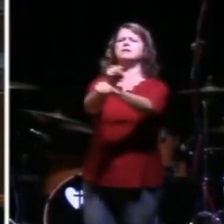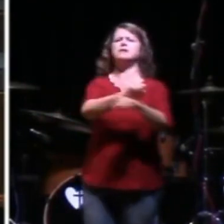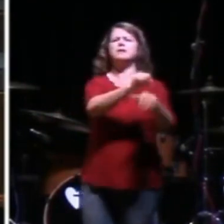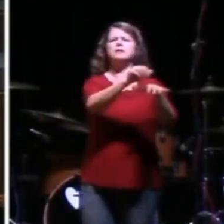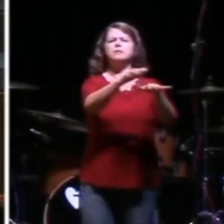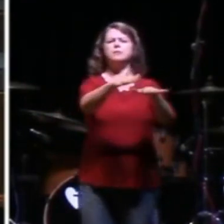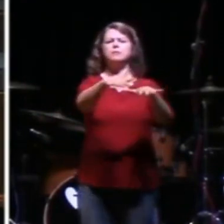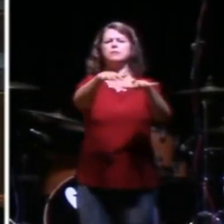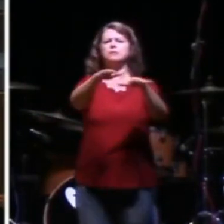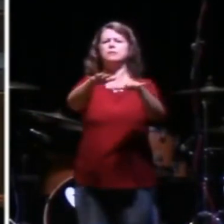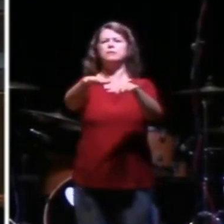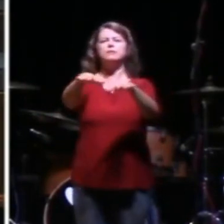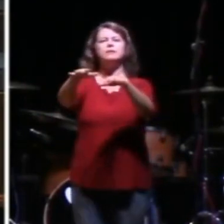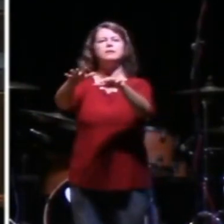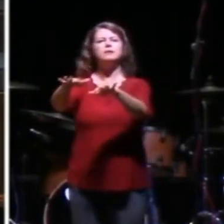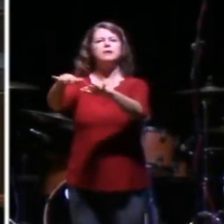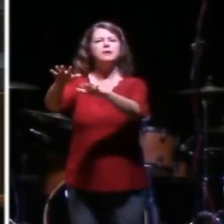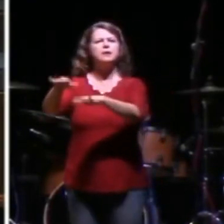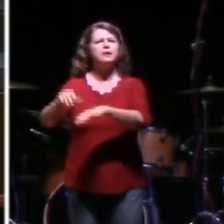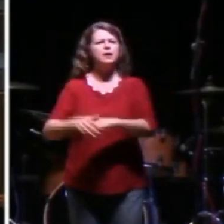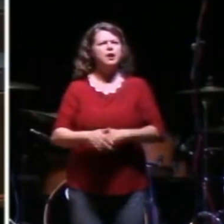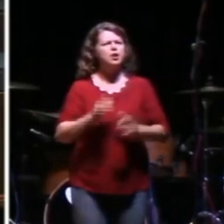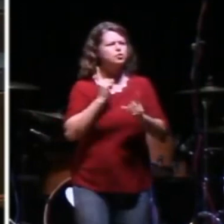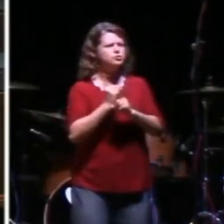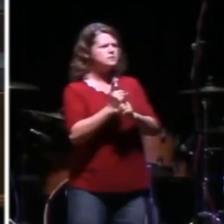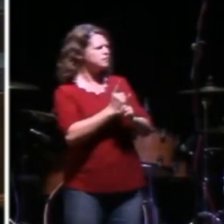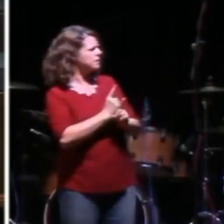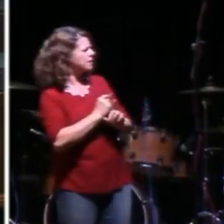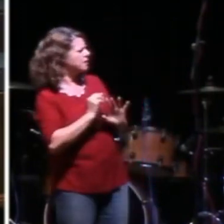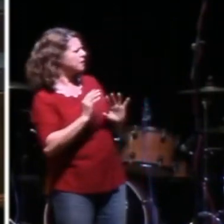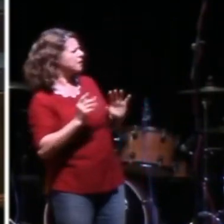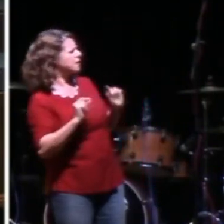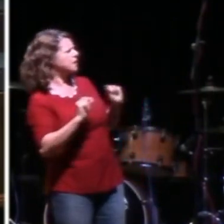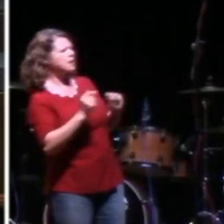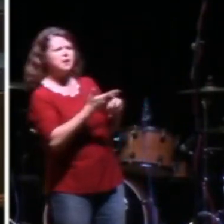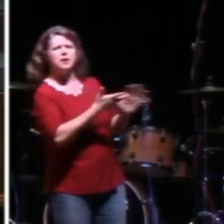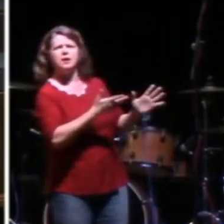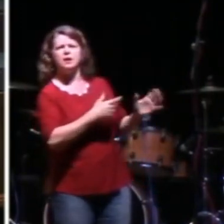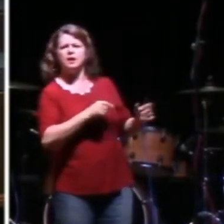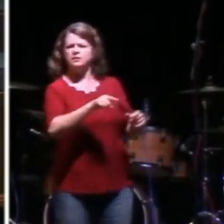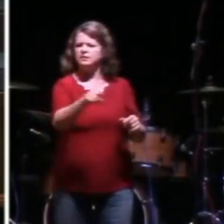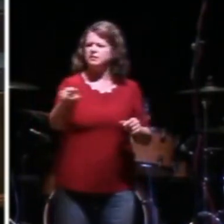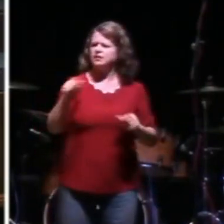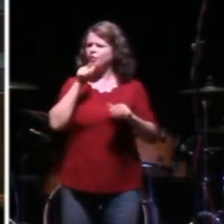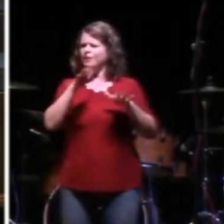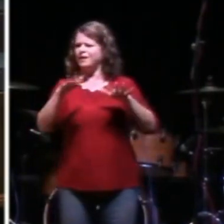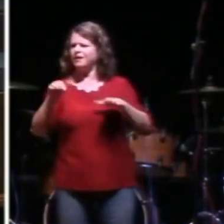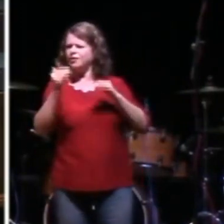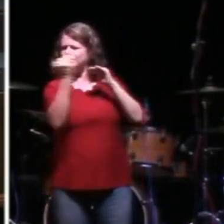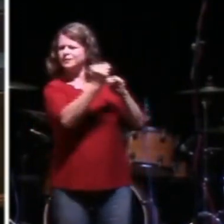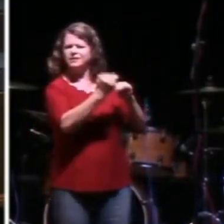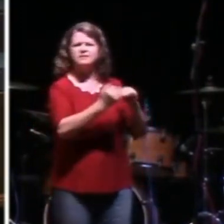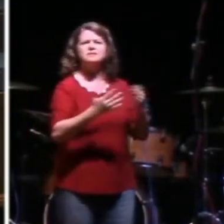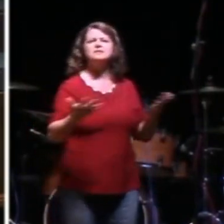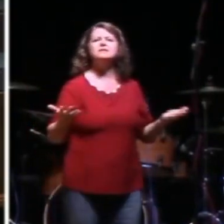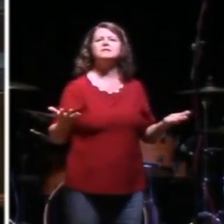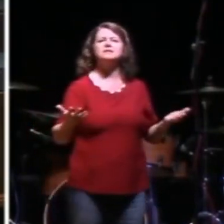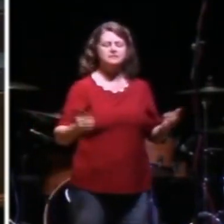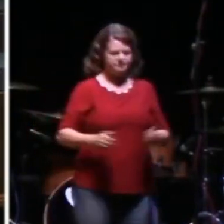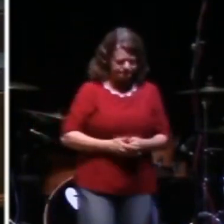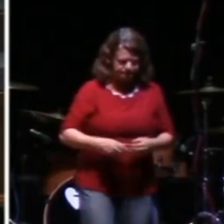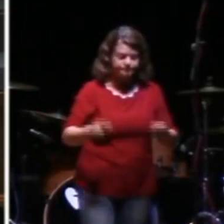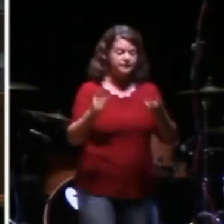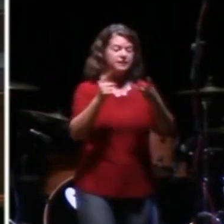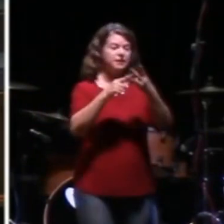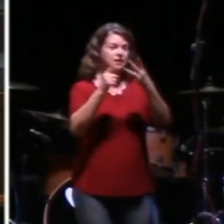discípulos perguntaram quem é esse que até a natureza obedece número 3 a terceira praga é uma praga de